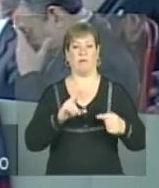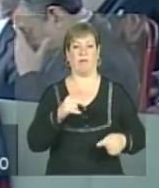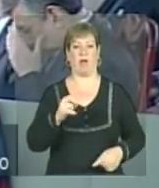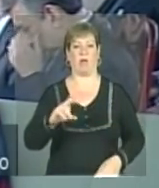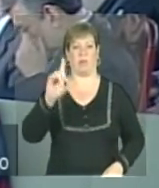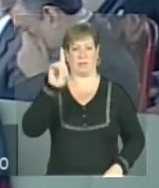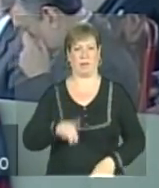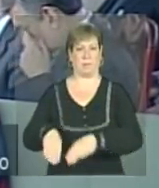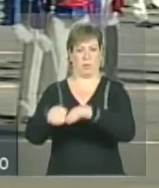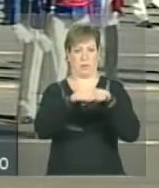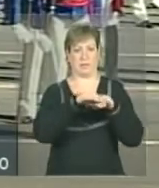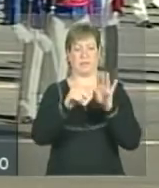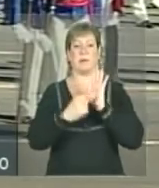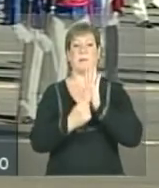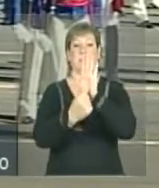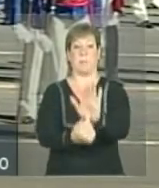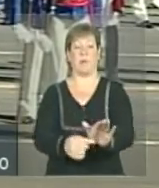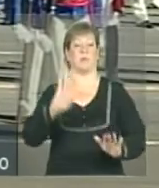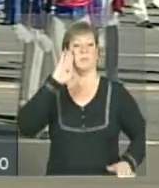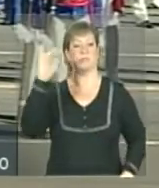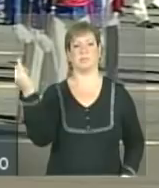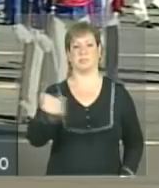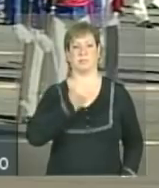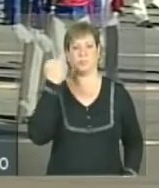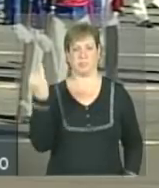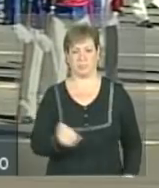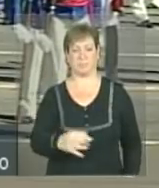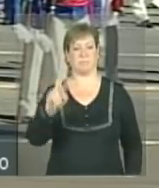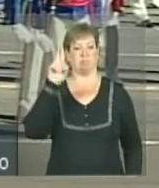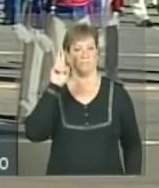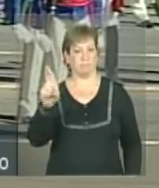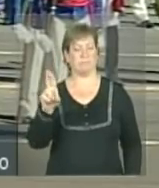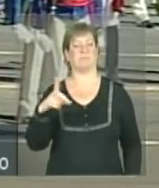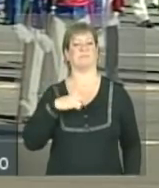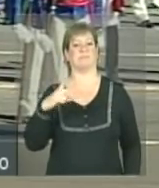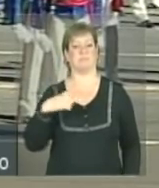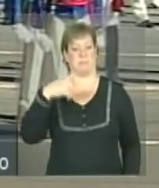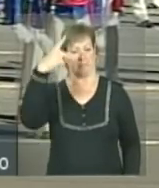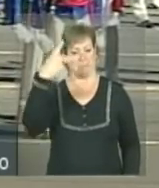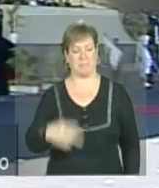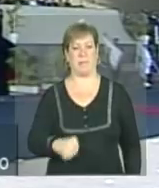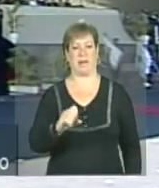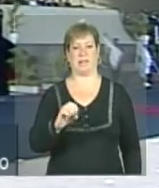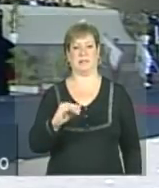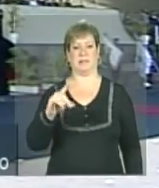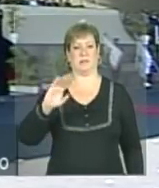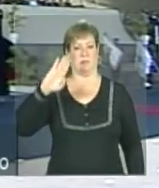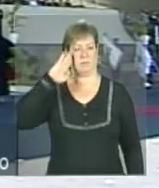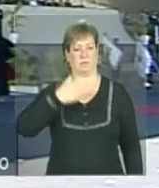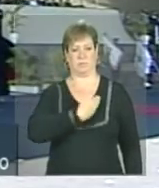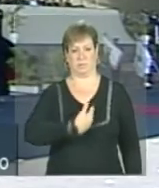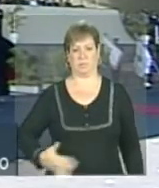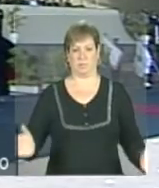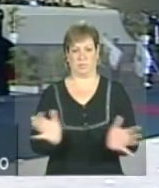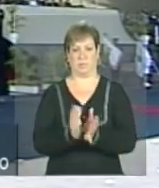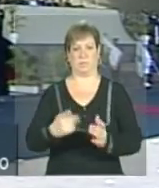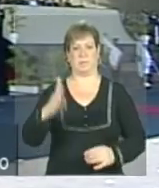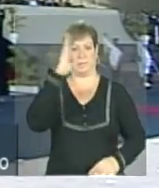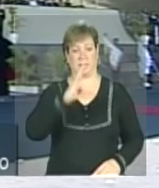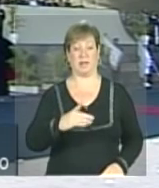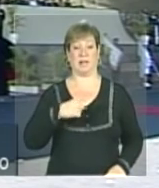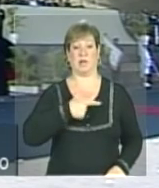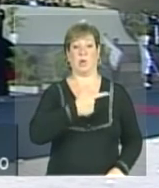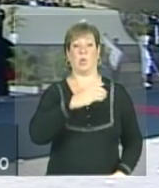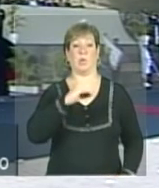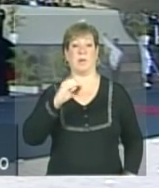democracia, expressa a relevância do papel para o Estado e para a nação brasileira. São 200 mil homens